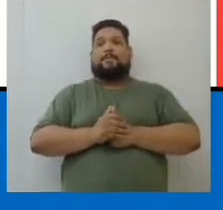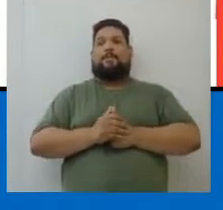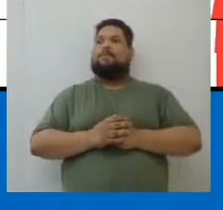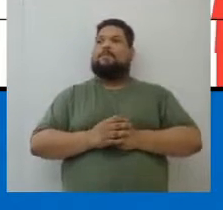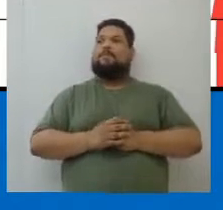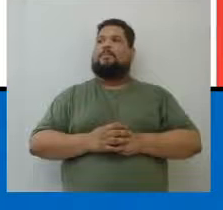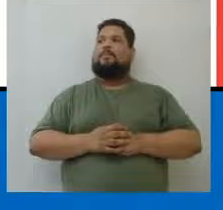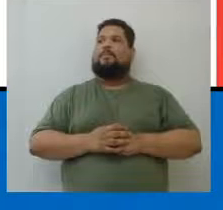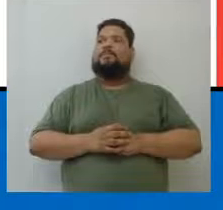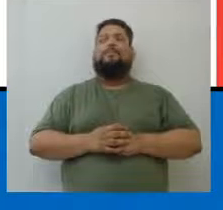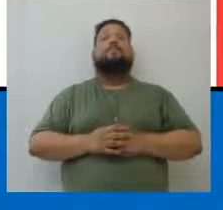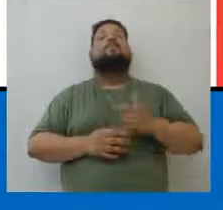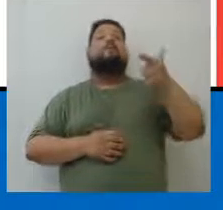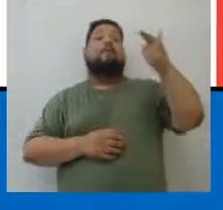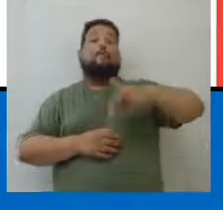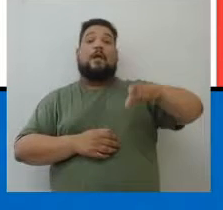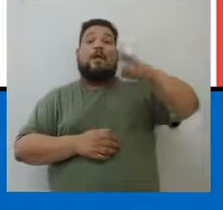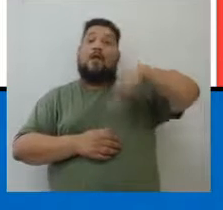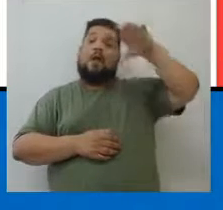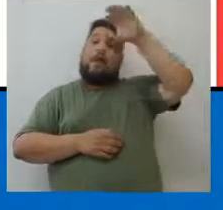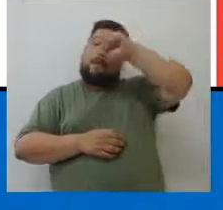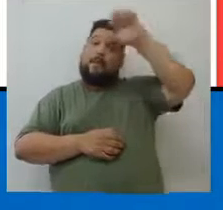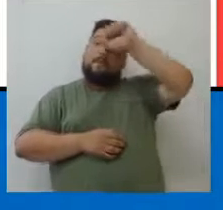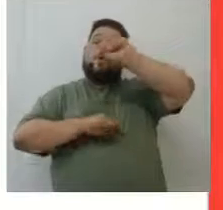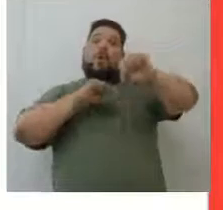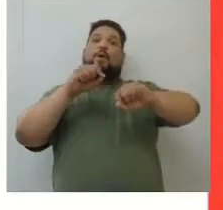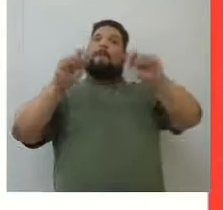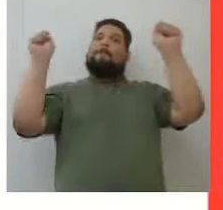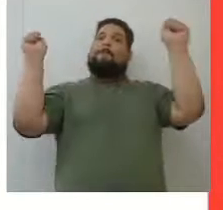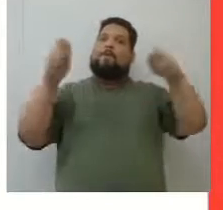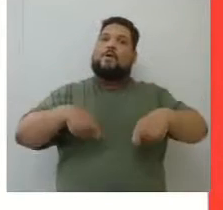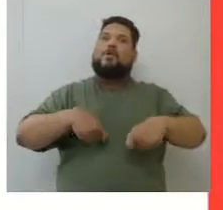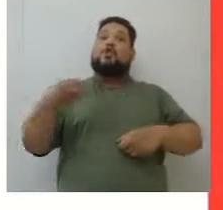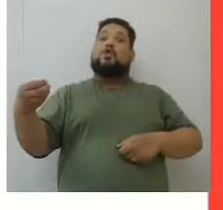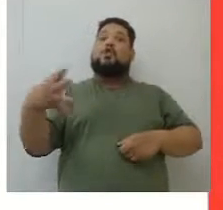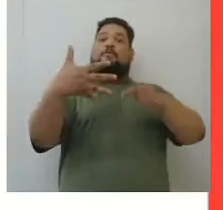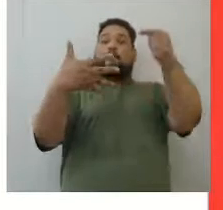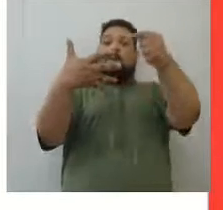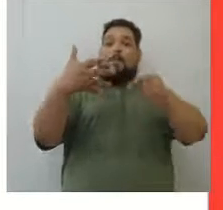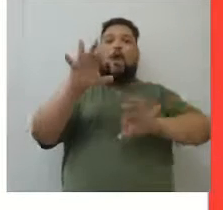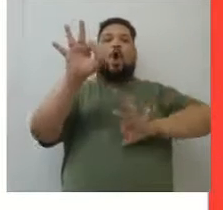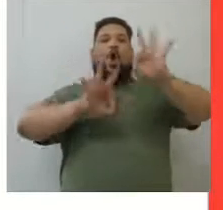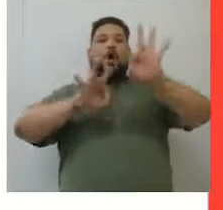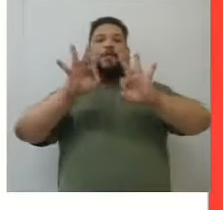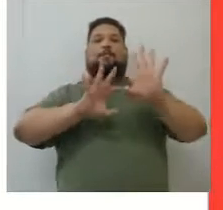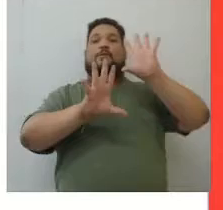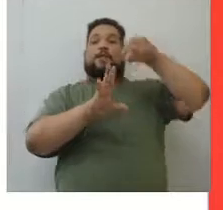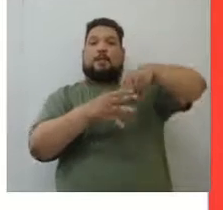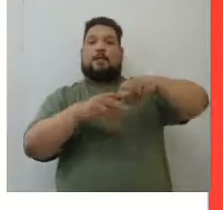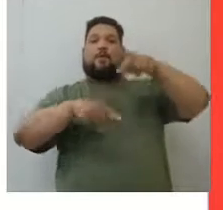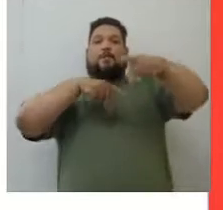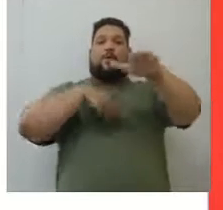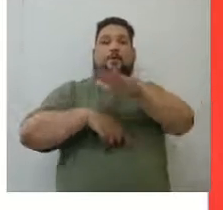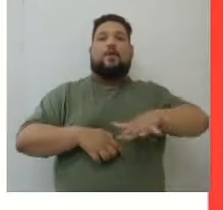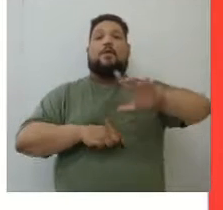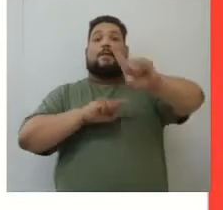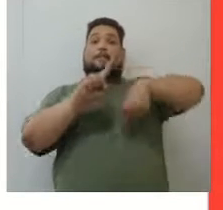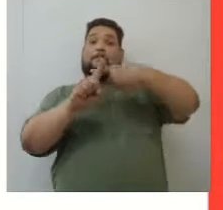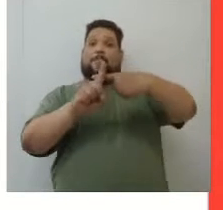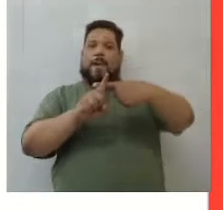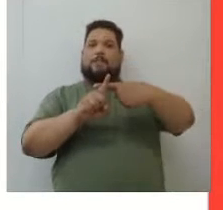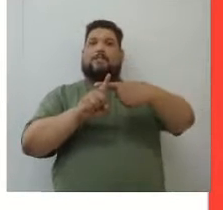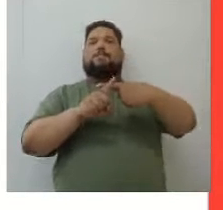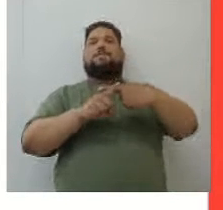Uma outra coisa também que a gente vai observar são as novas possibilidades de organização da população com a internet. Tá? Então,